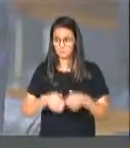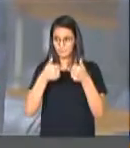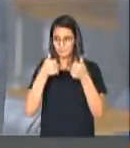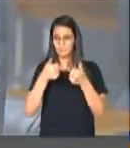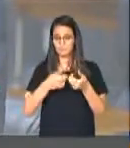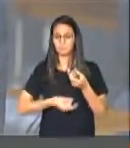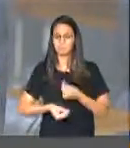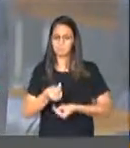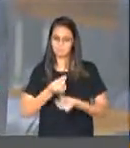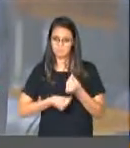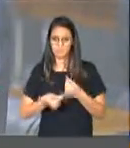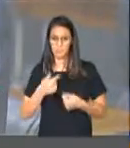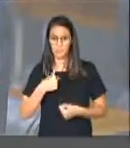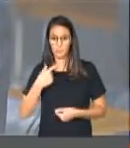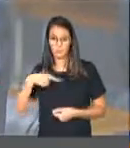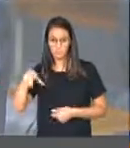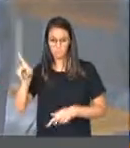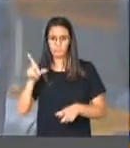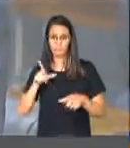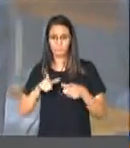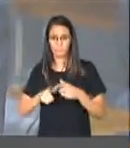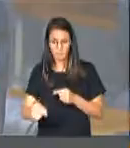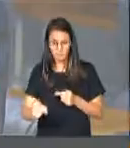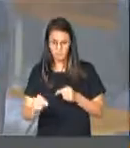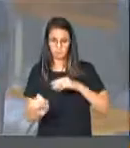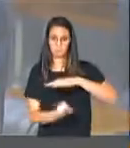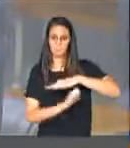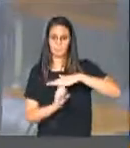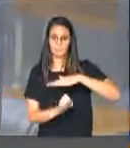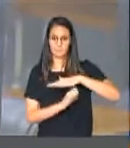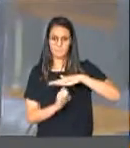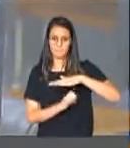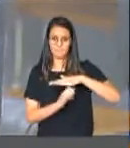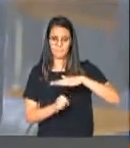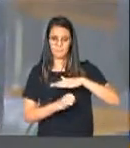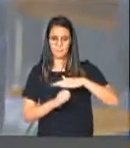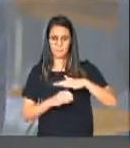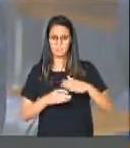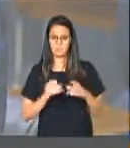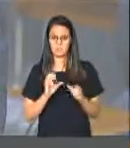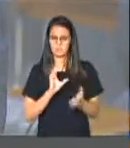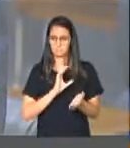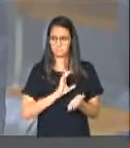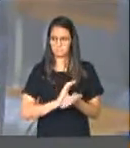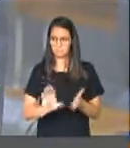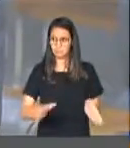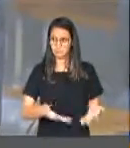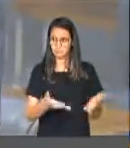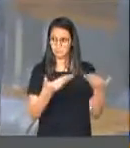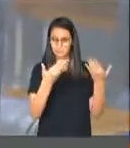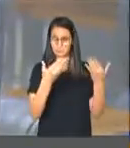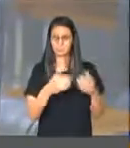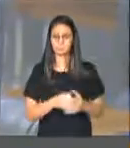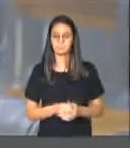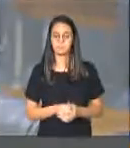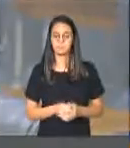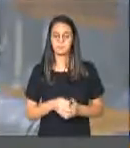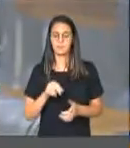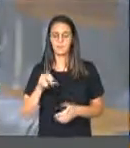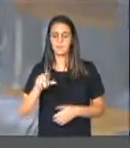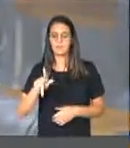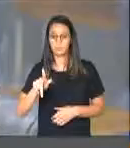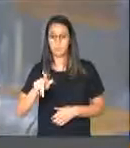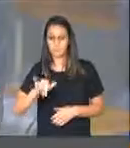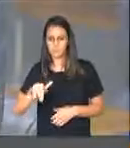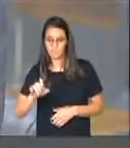estive no Japão, na empresa japonesa de investimentos, a Getro, e a análise que eles fazem do